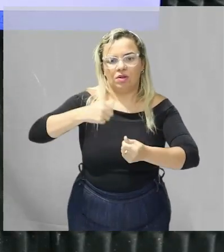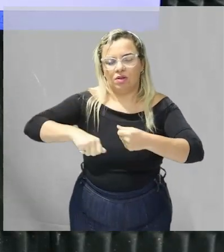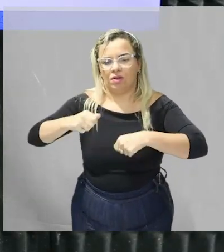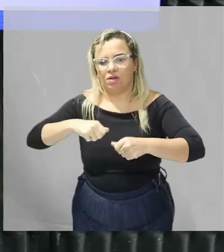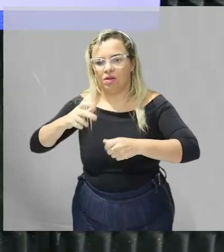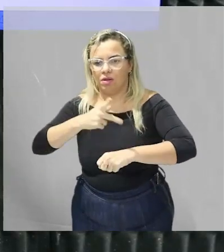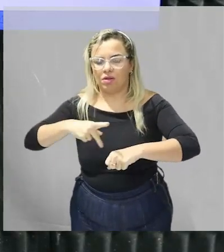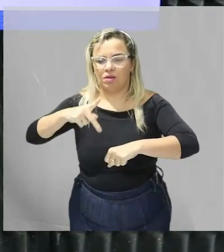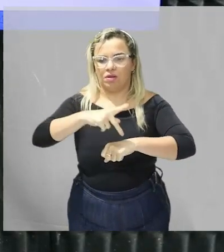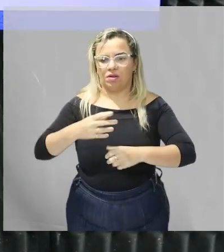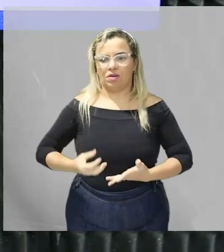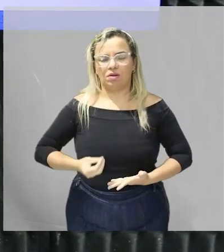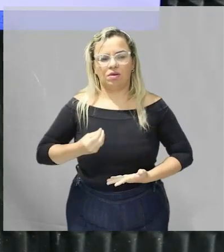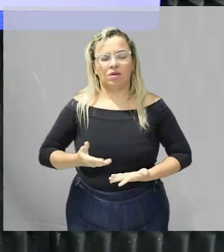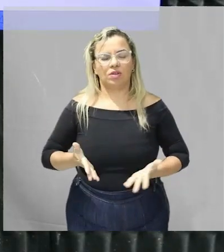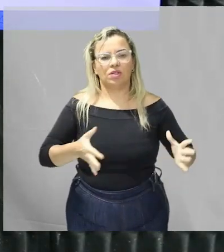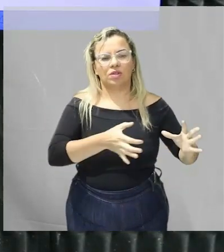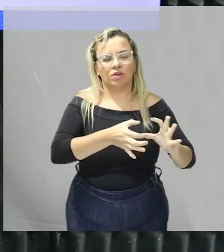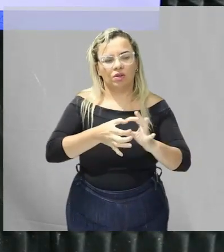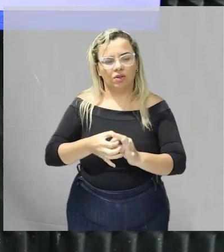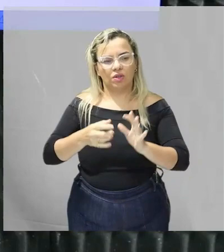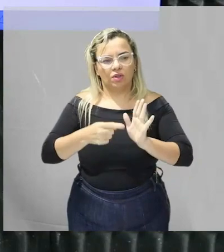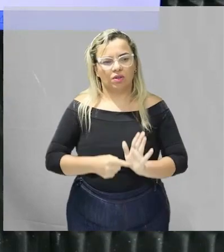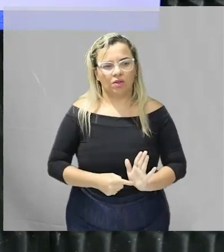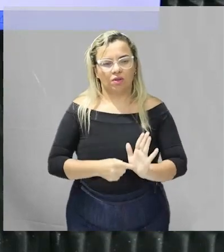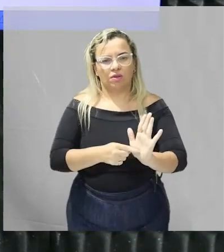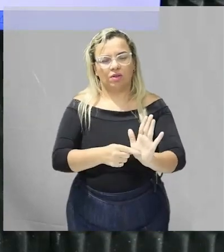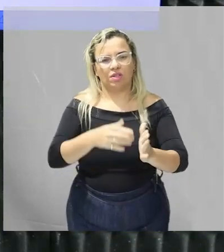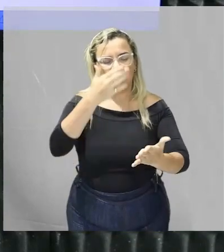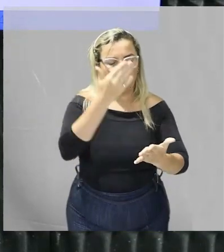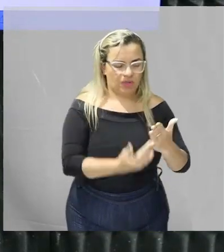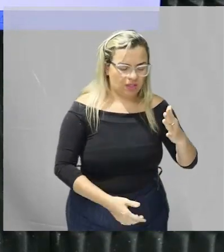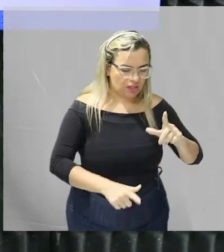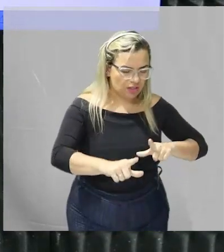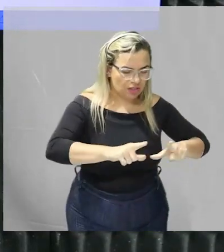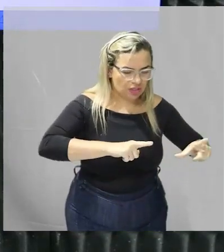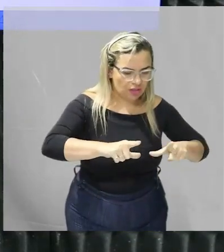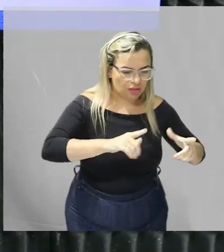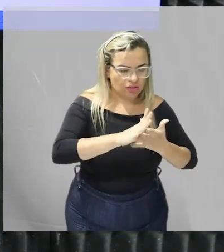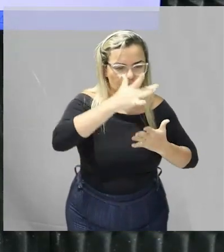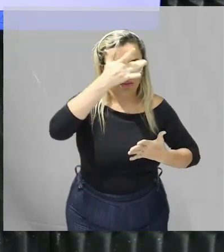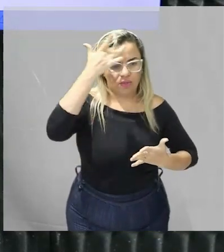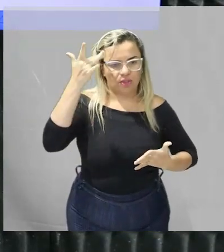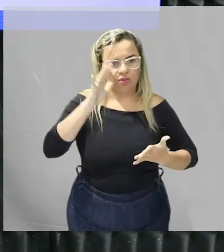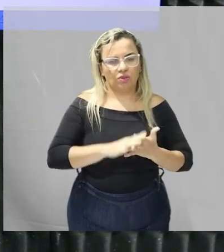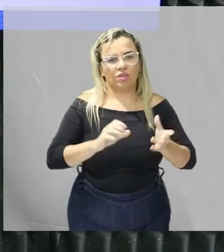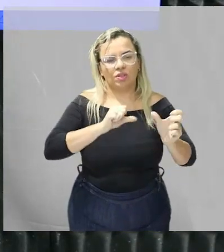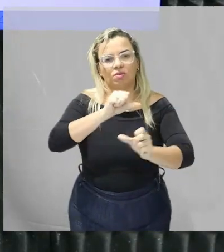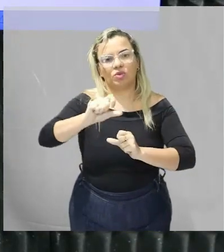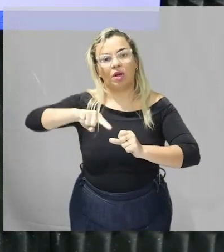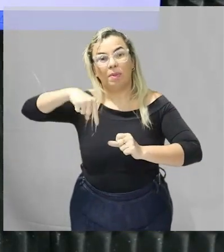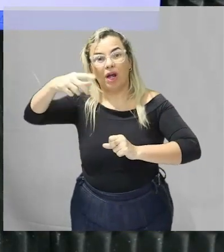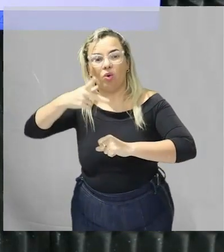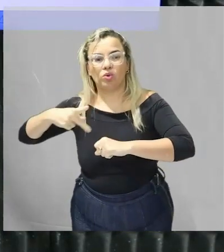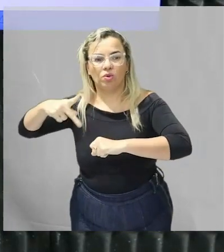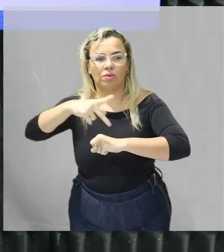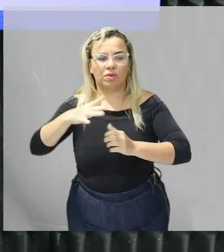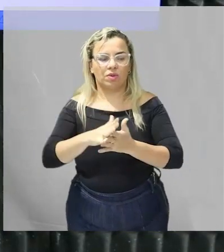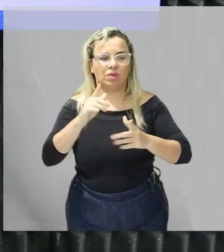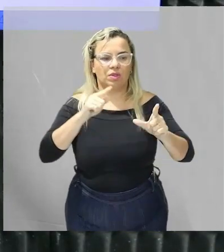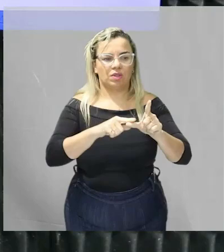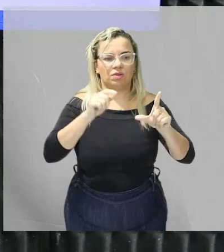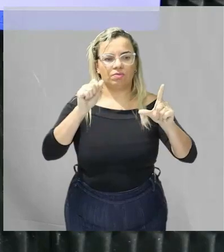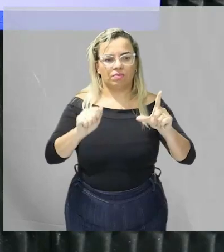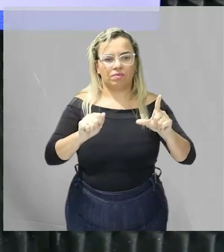situação apresentada é o quê? Qual é a consequência dessa perda dessa mão de obra qualificada? Retração do emprego informal. O que é